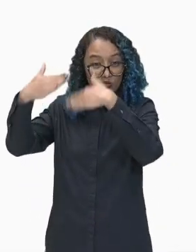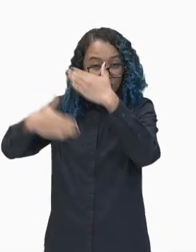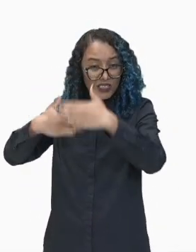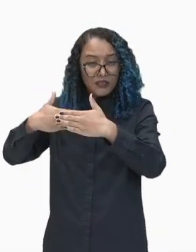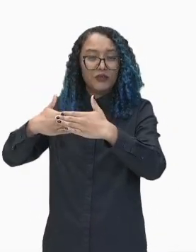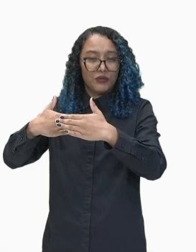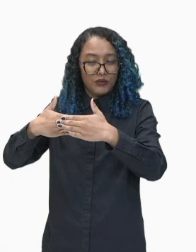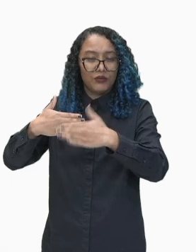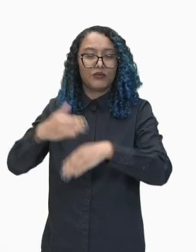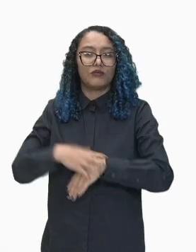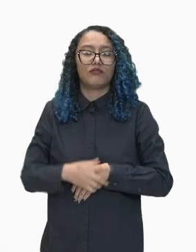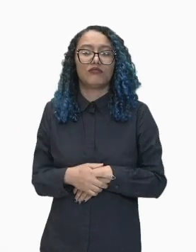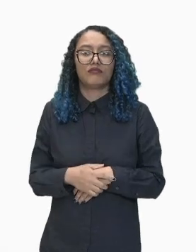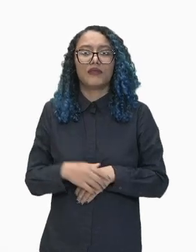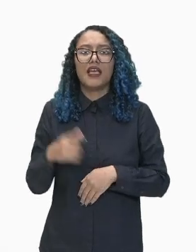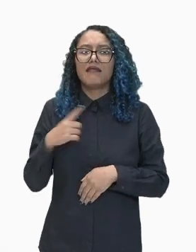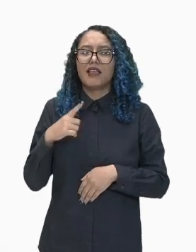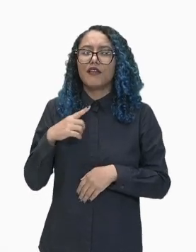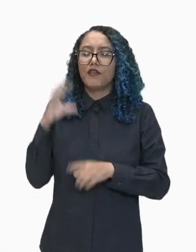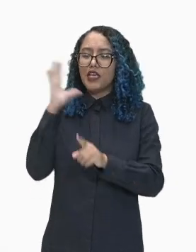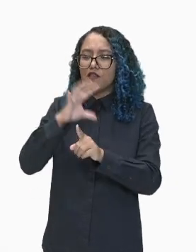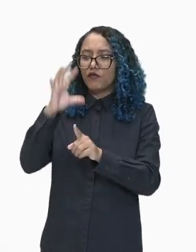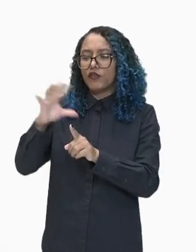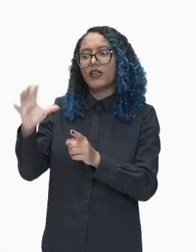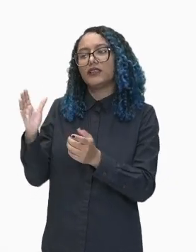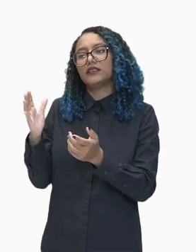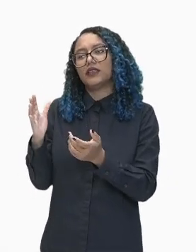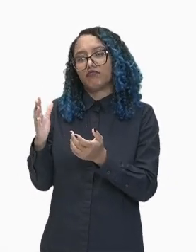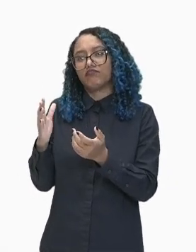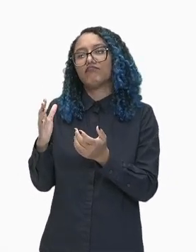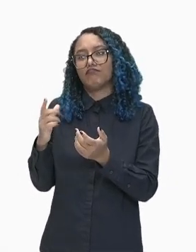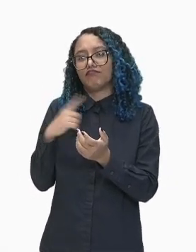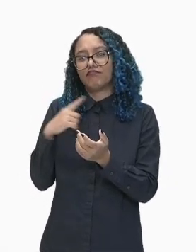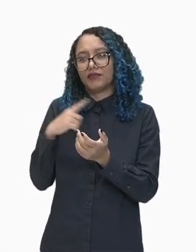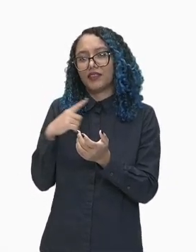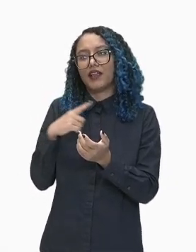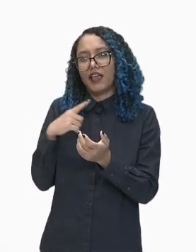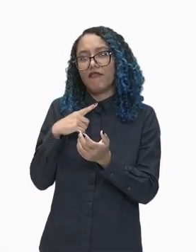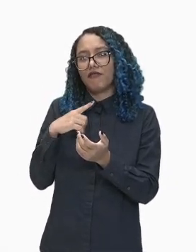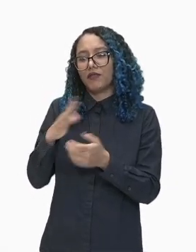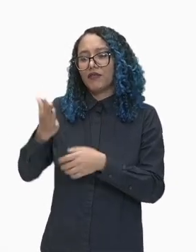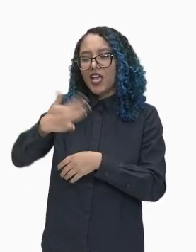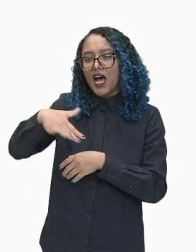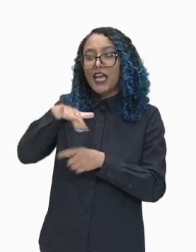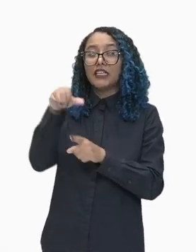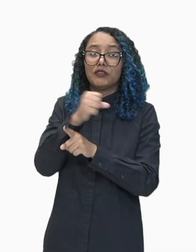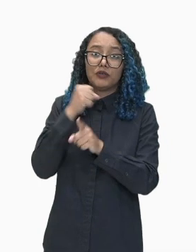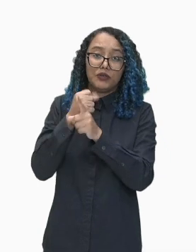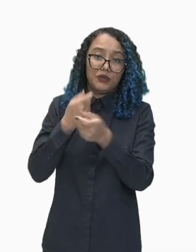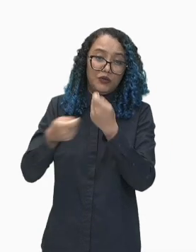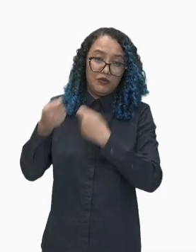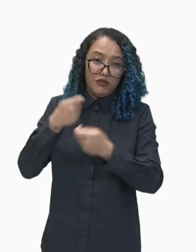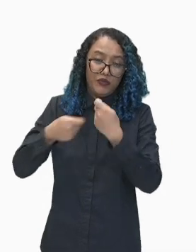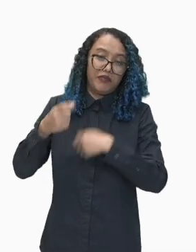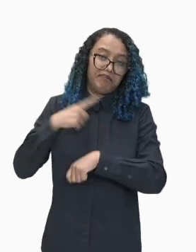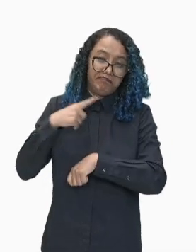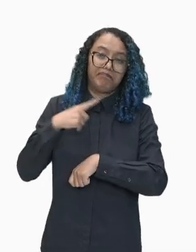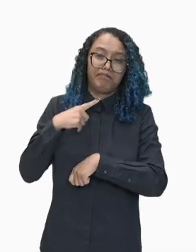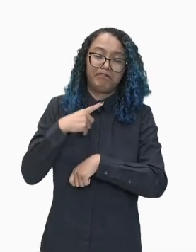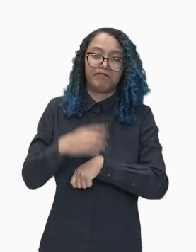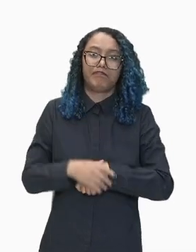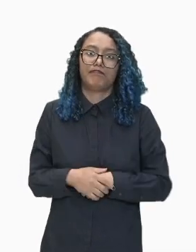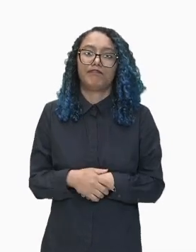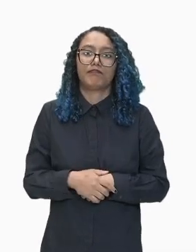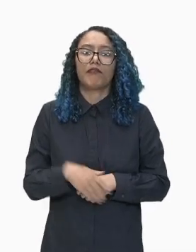também questões, né, que são questões aí de cunho socioeconômicos, porque nós